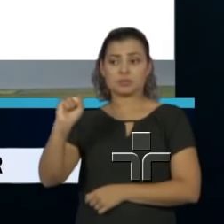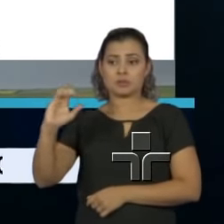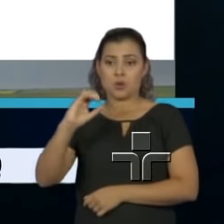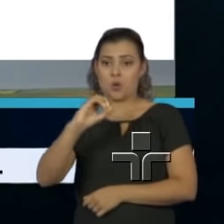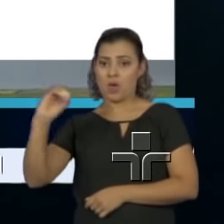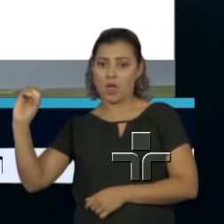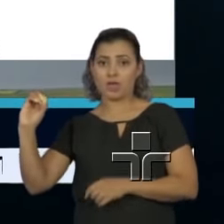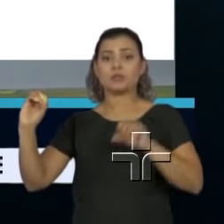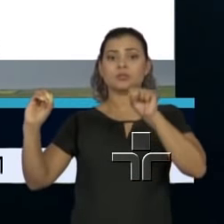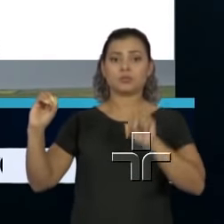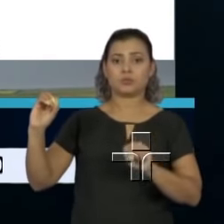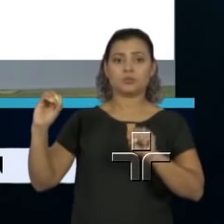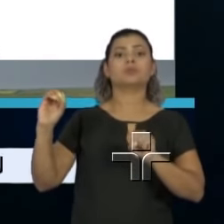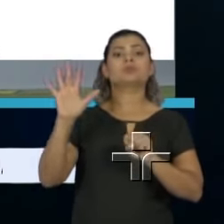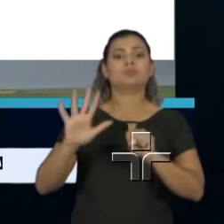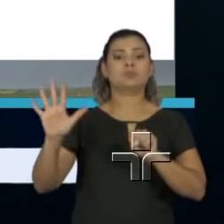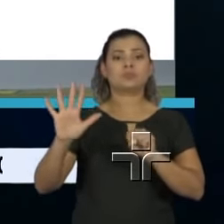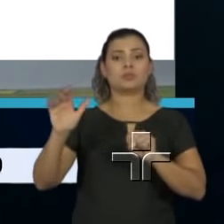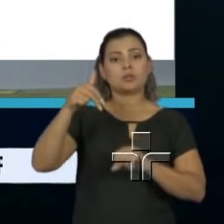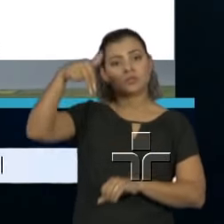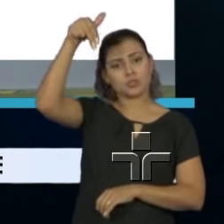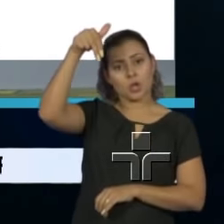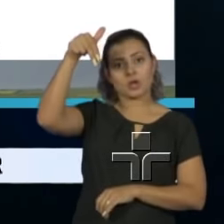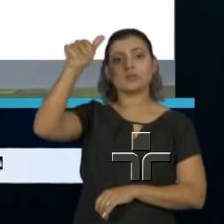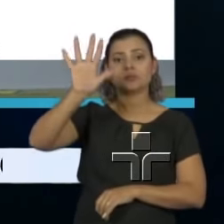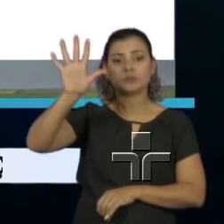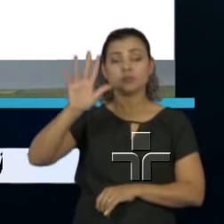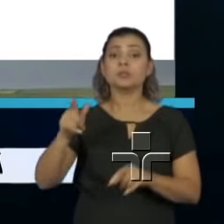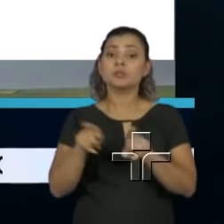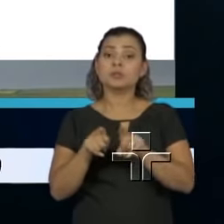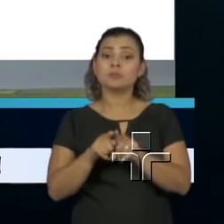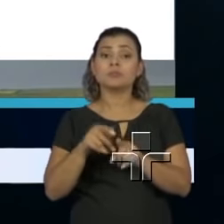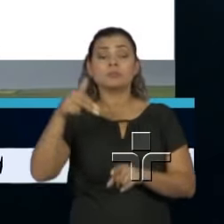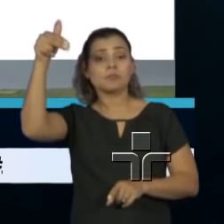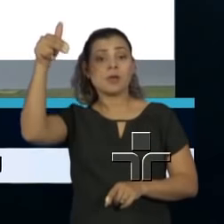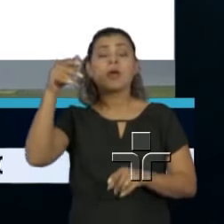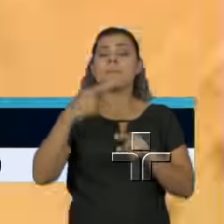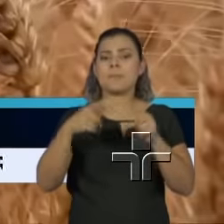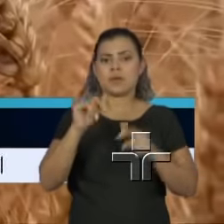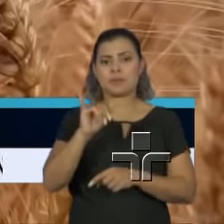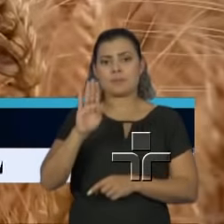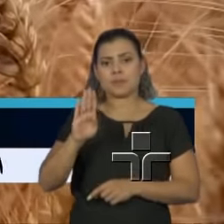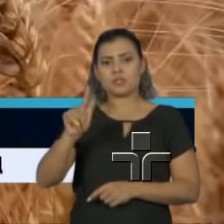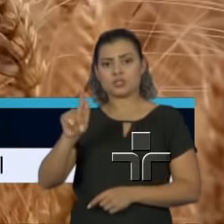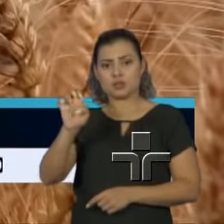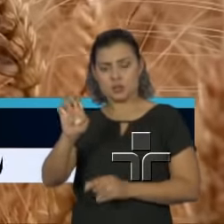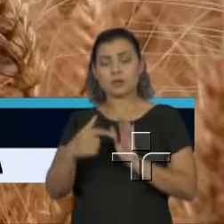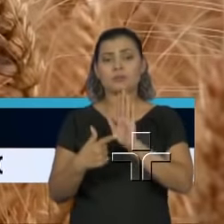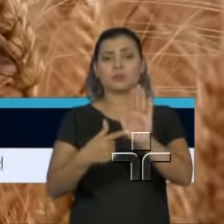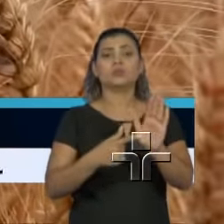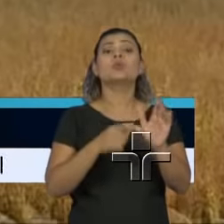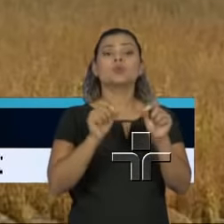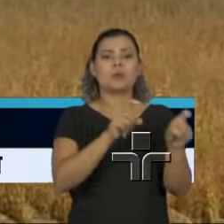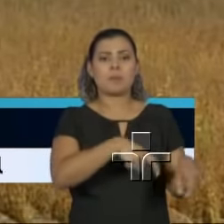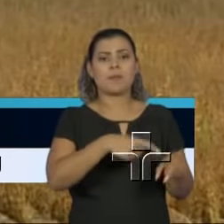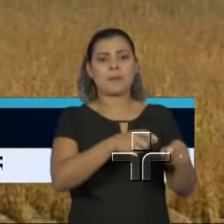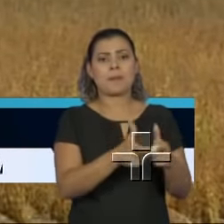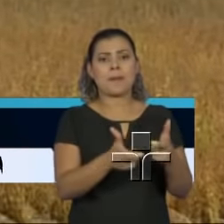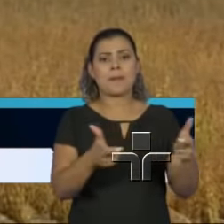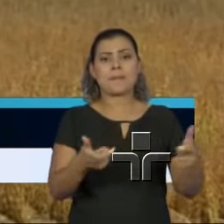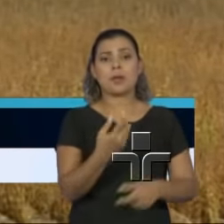Sul, Sudeste, Nordeste e Norte. A estimativa para este ano, segundo o IBGE, é que a safra atinja mais